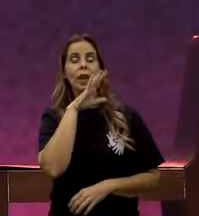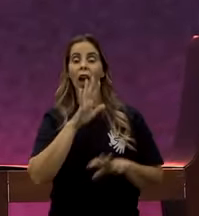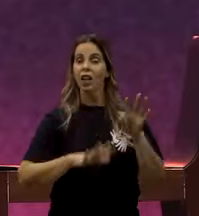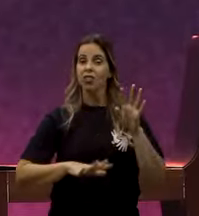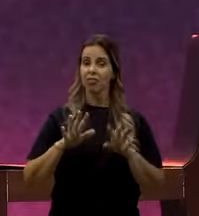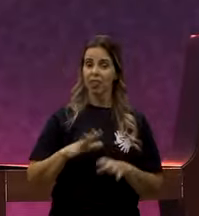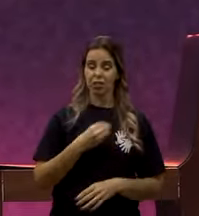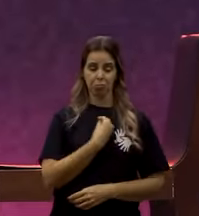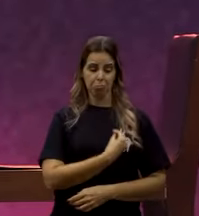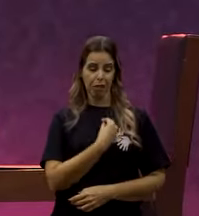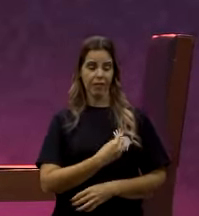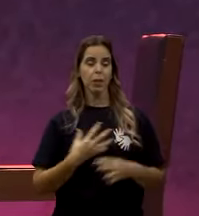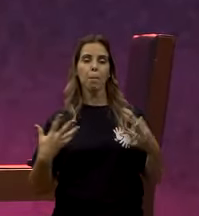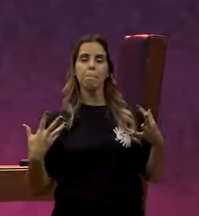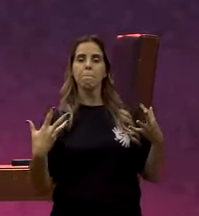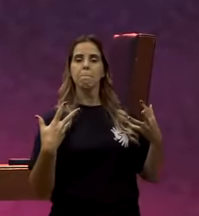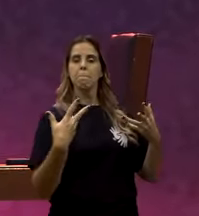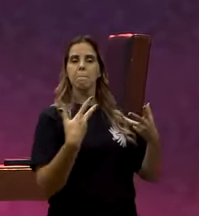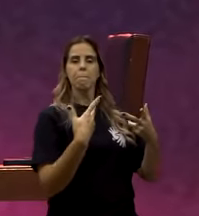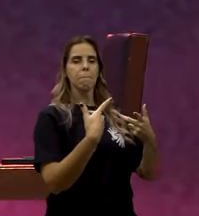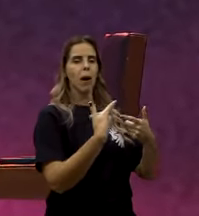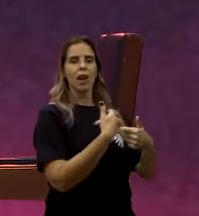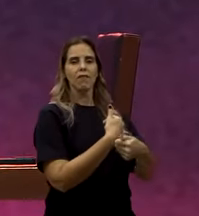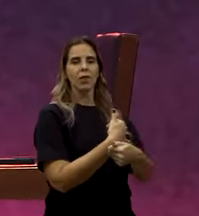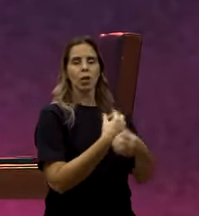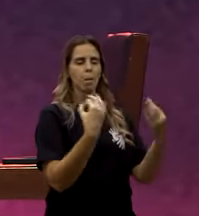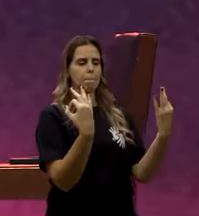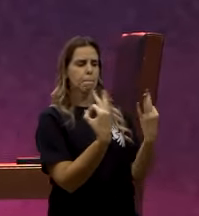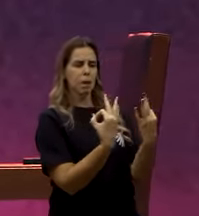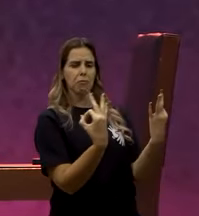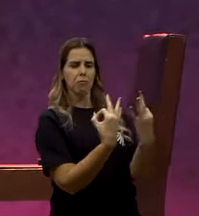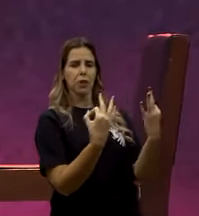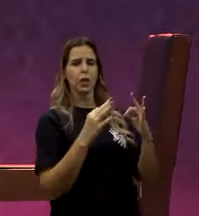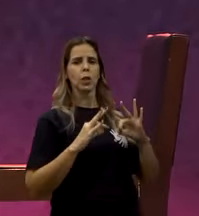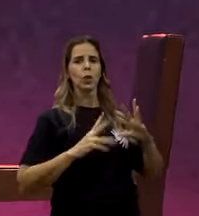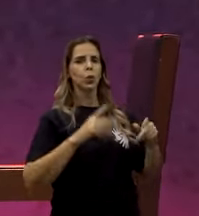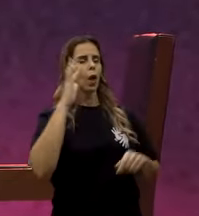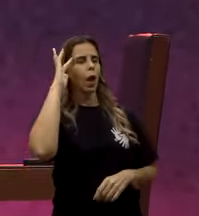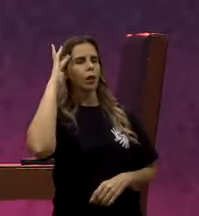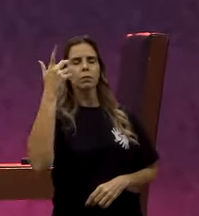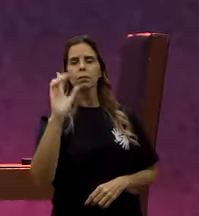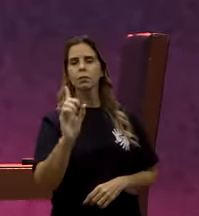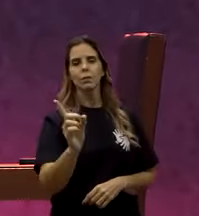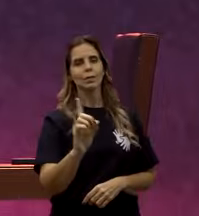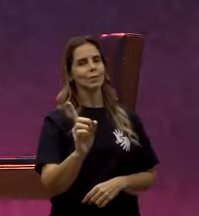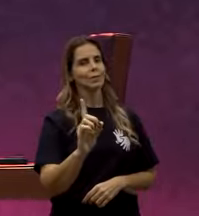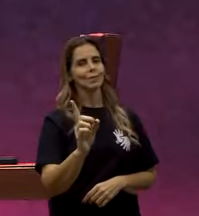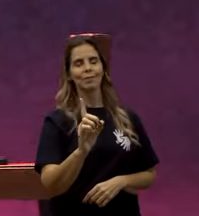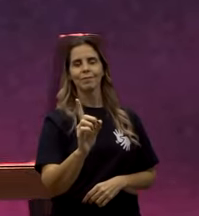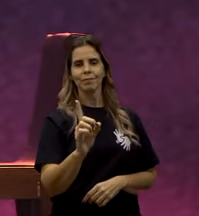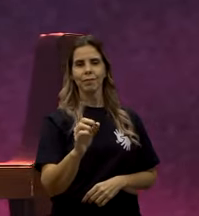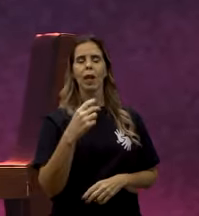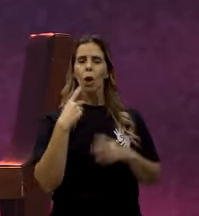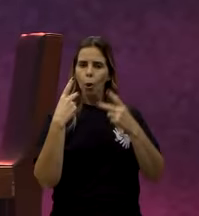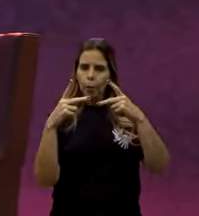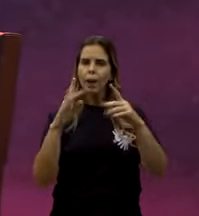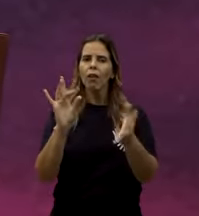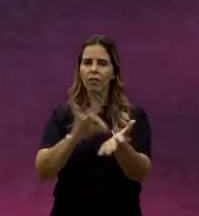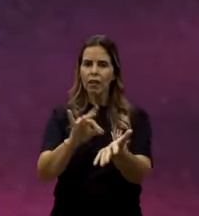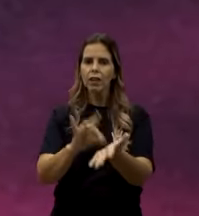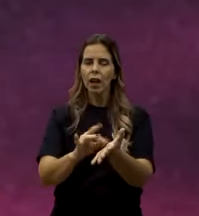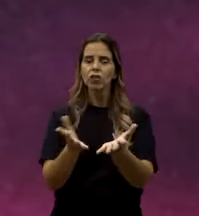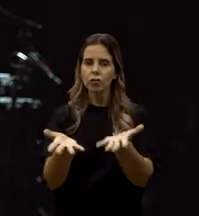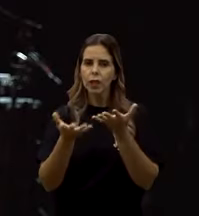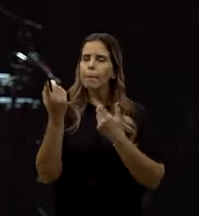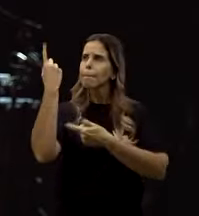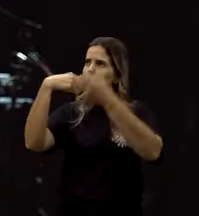rosas você nunca vai me ver pregando uma vida de Mar de Rosa uma vida tá tudo resolvido Vai tranquilo Ah não eu prego o seguinte quer prosperar